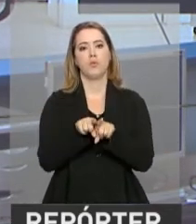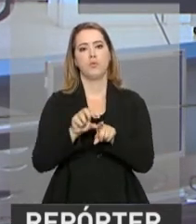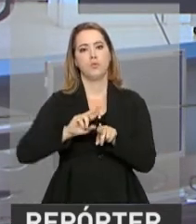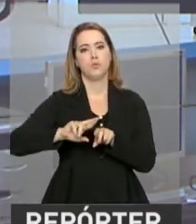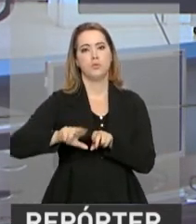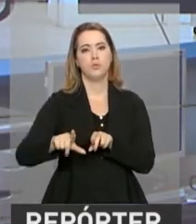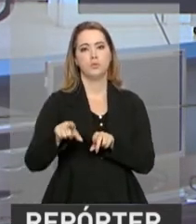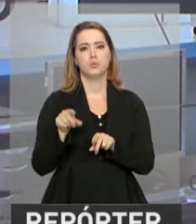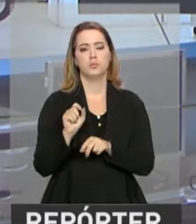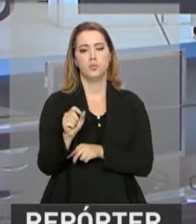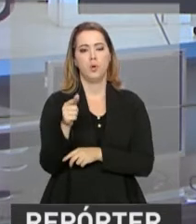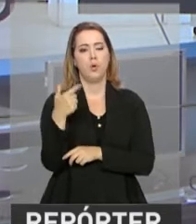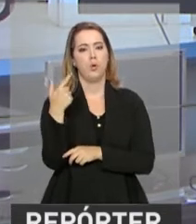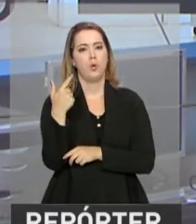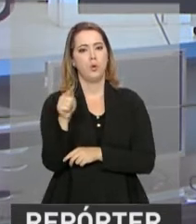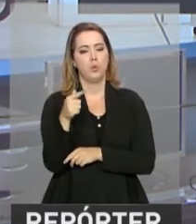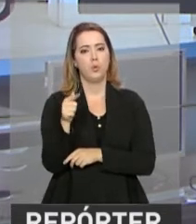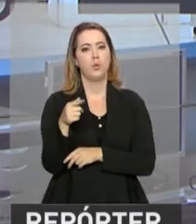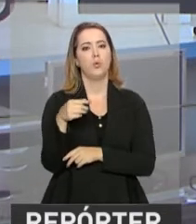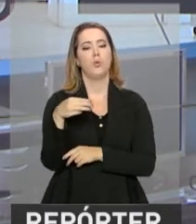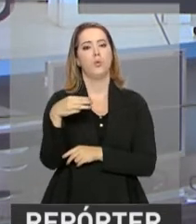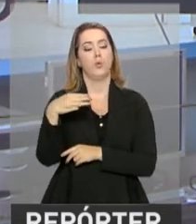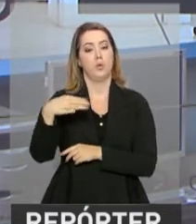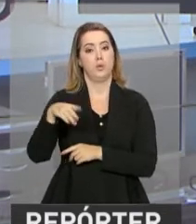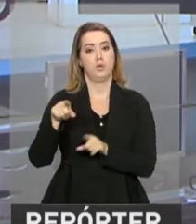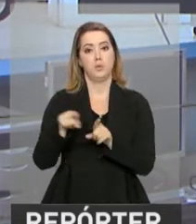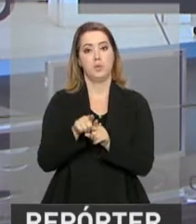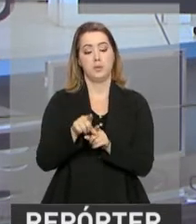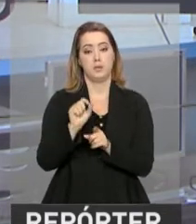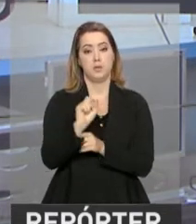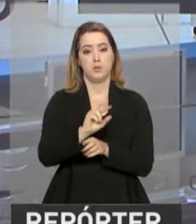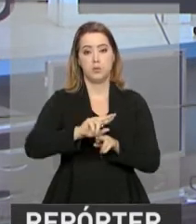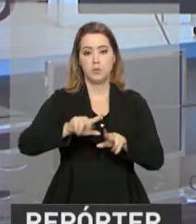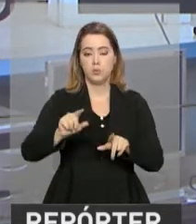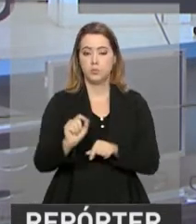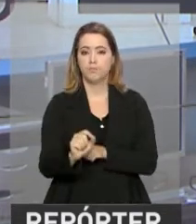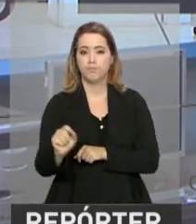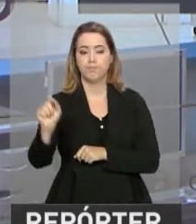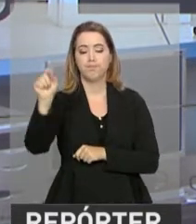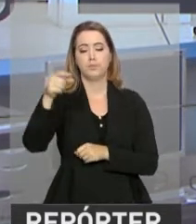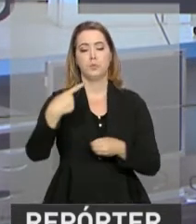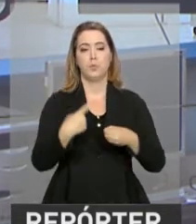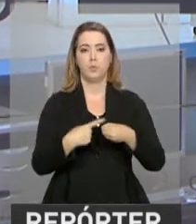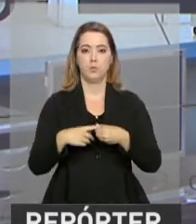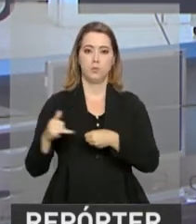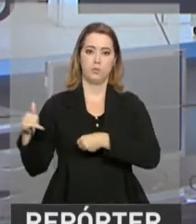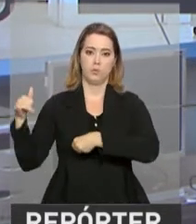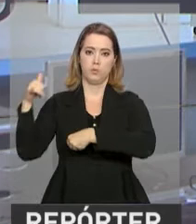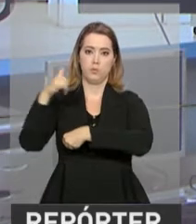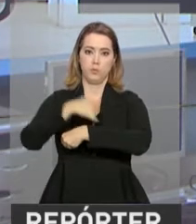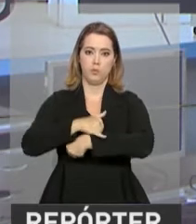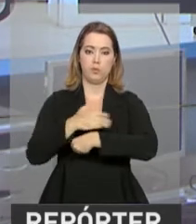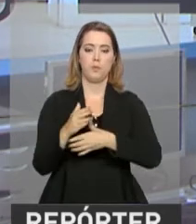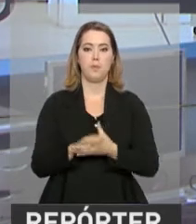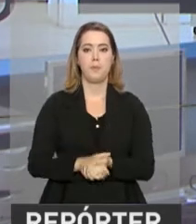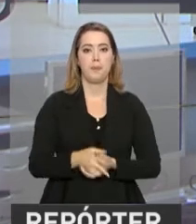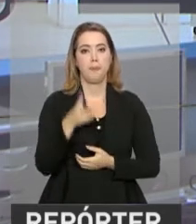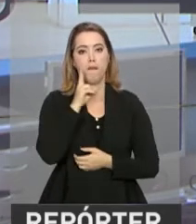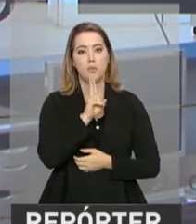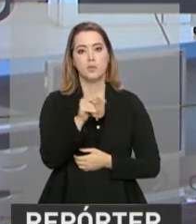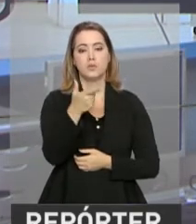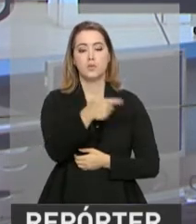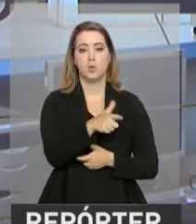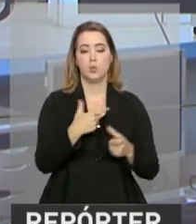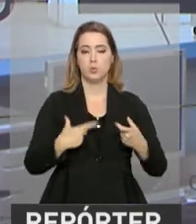fortaleza goiânia maceió porto alegre recife salvador teresina e vitória para ver